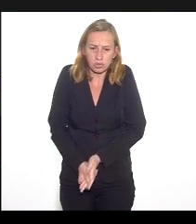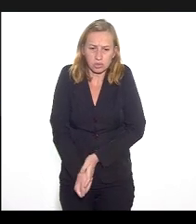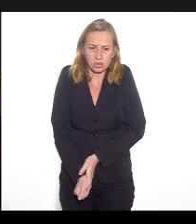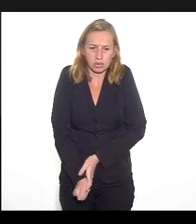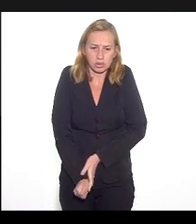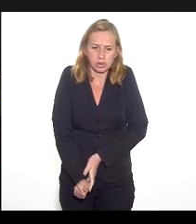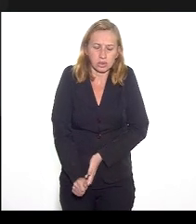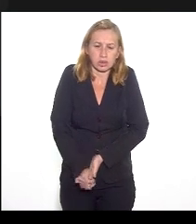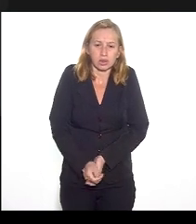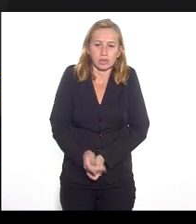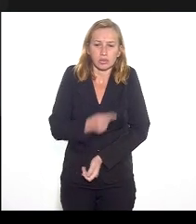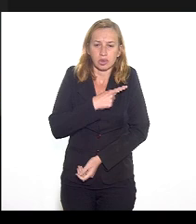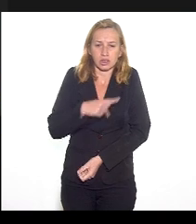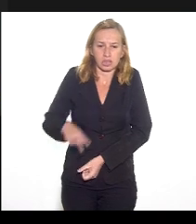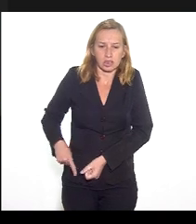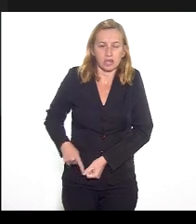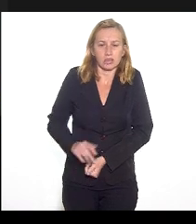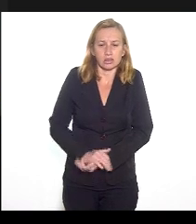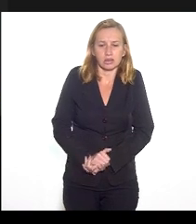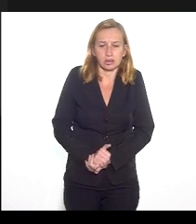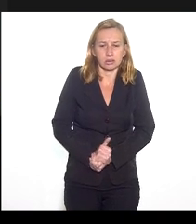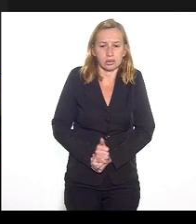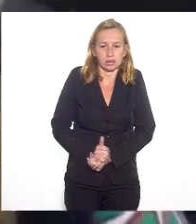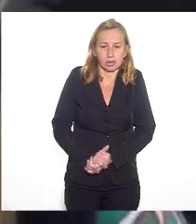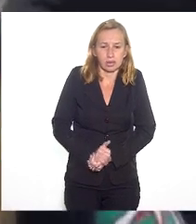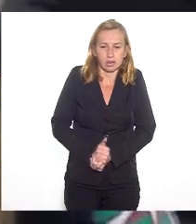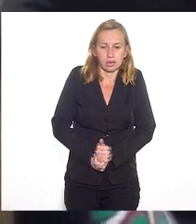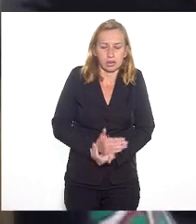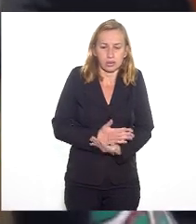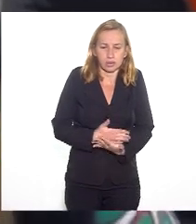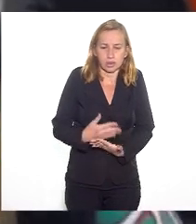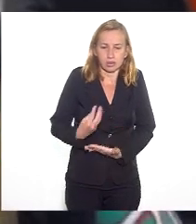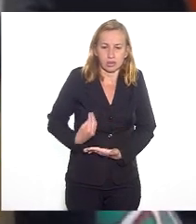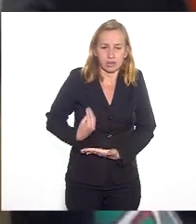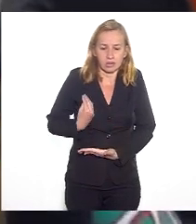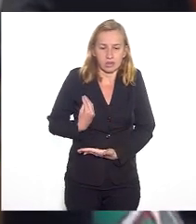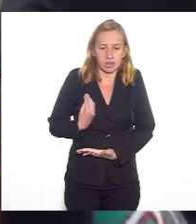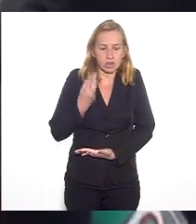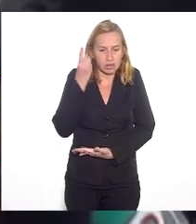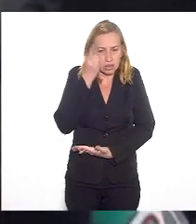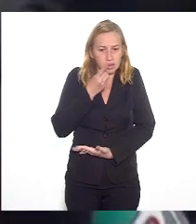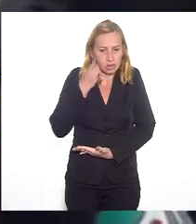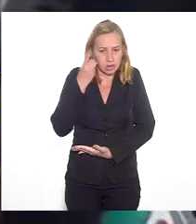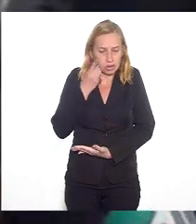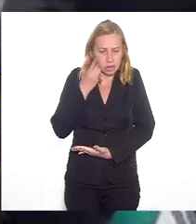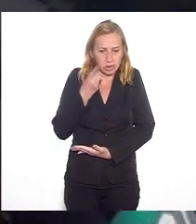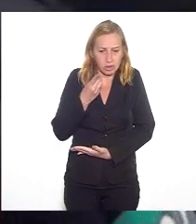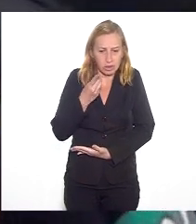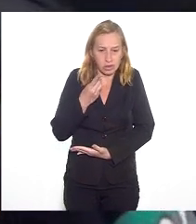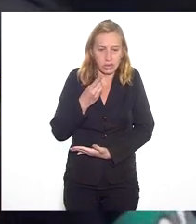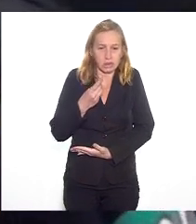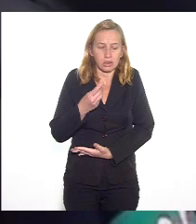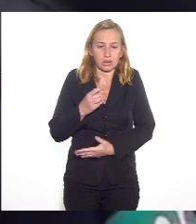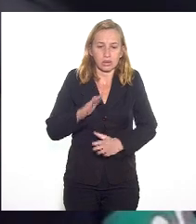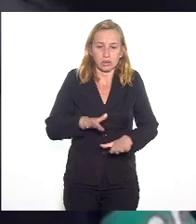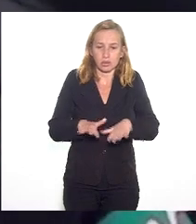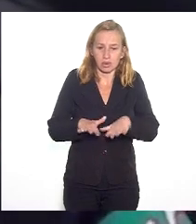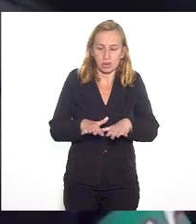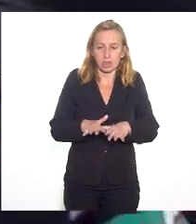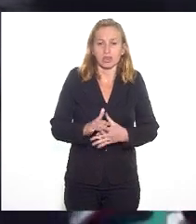Senhor presidente, eu comecei a minha vida pública nas manifestações de